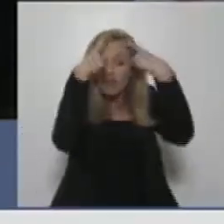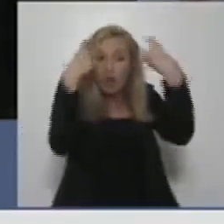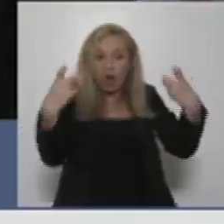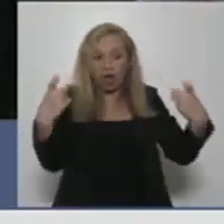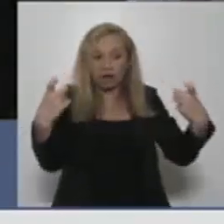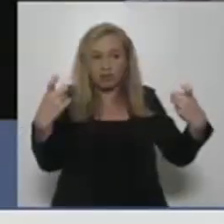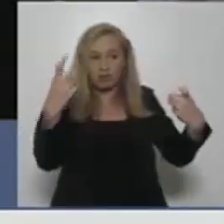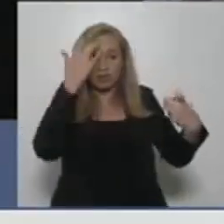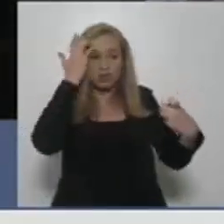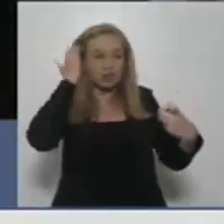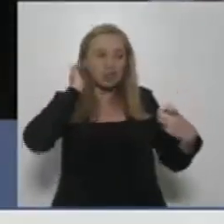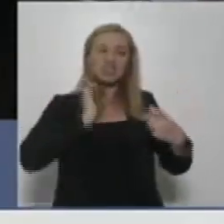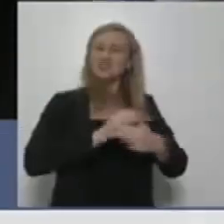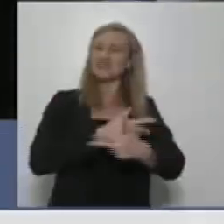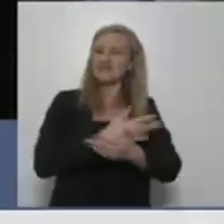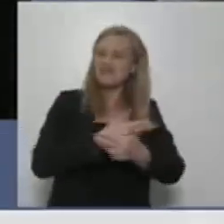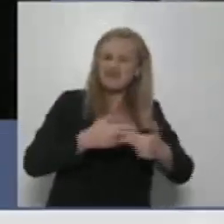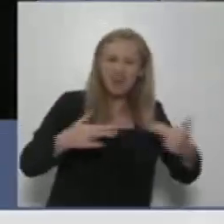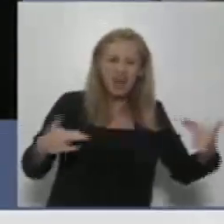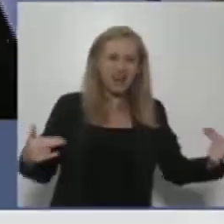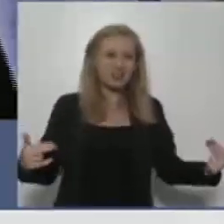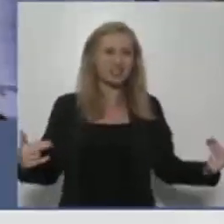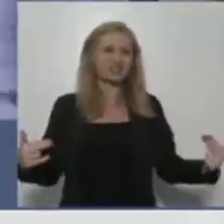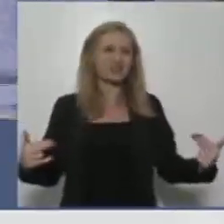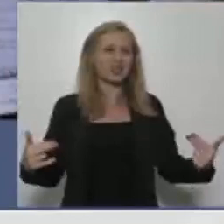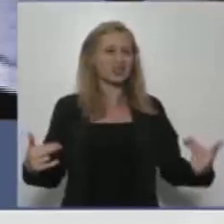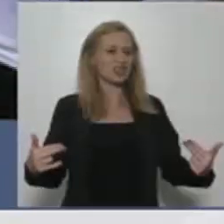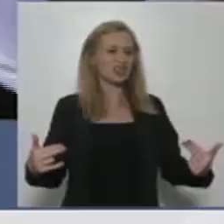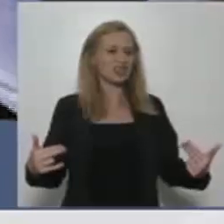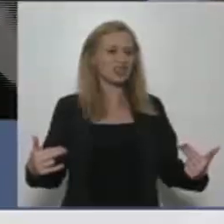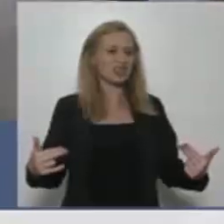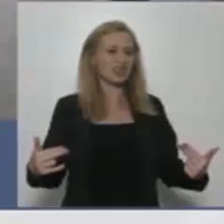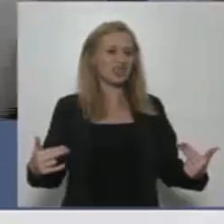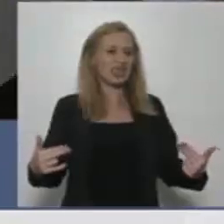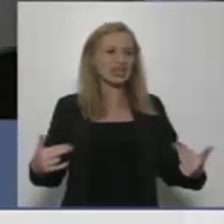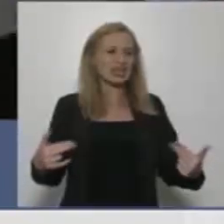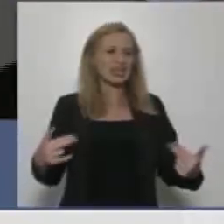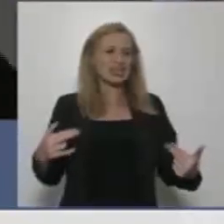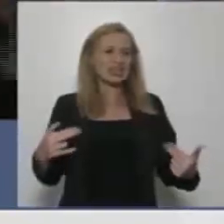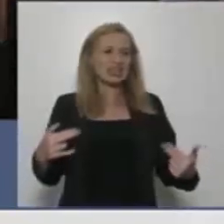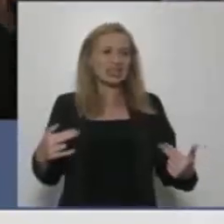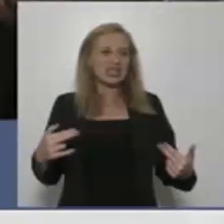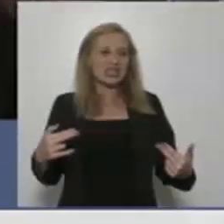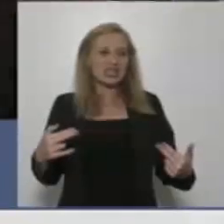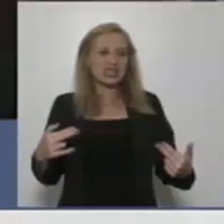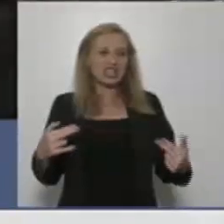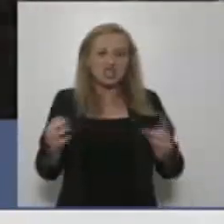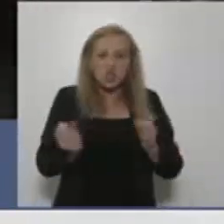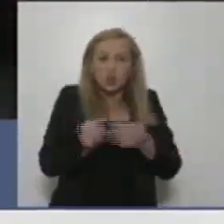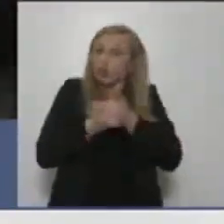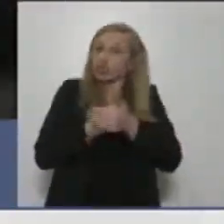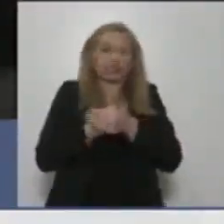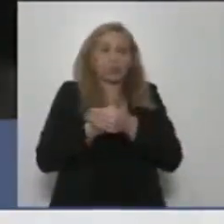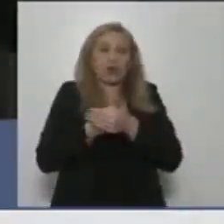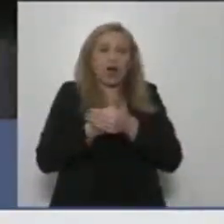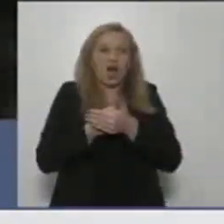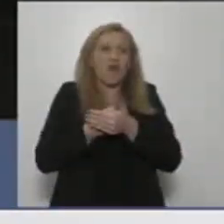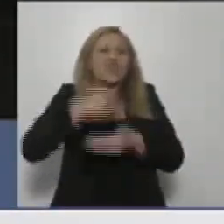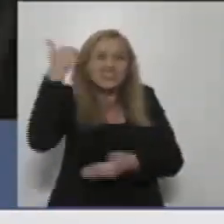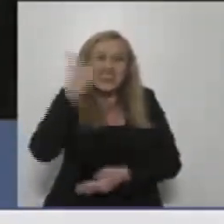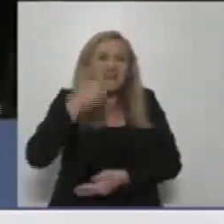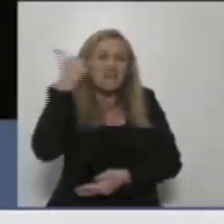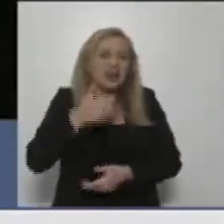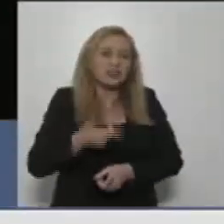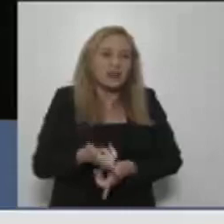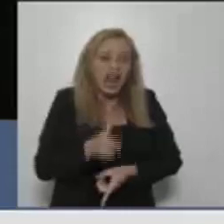e em que muitas das vezes, não é sutil não, Rejane, é descarado. São órgãos